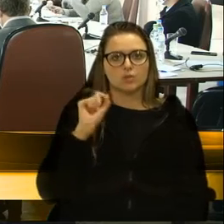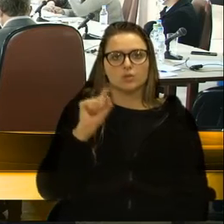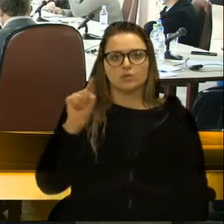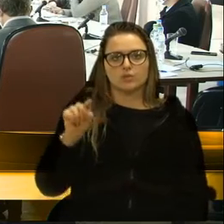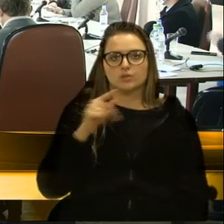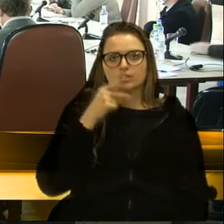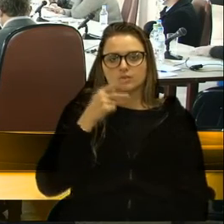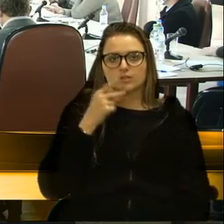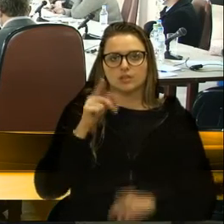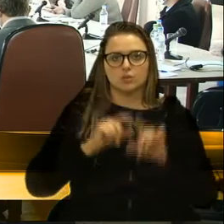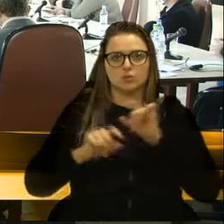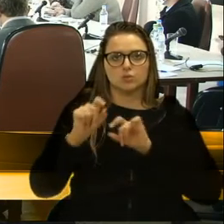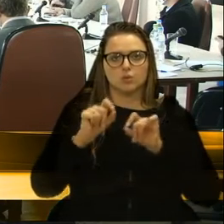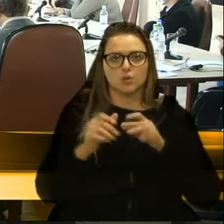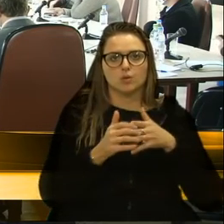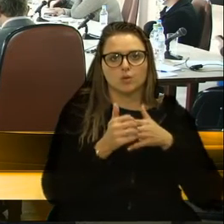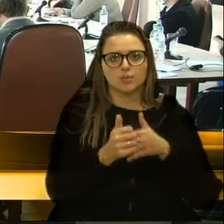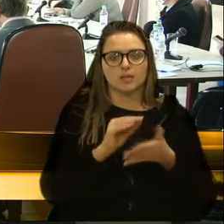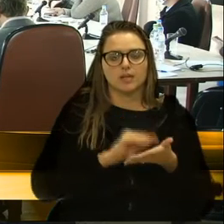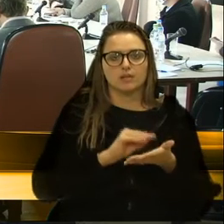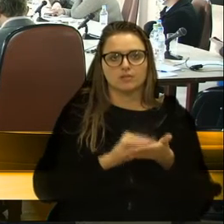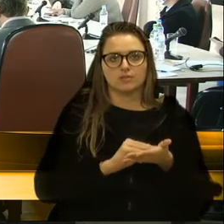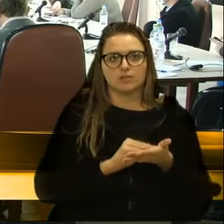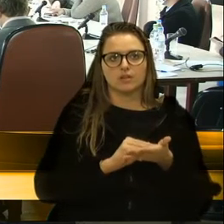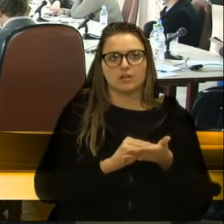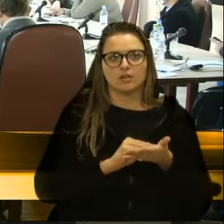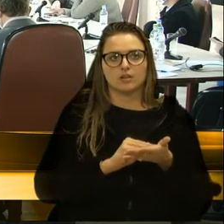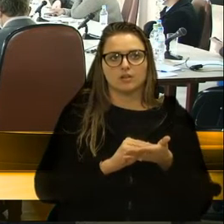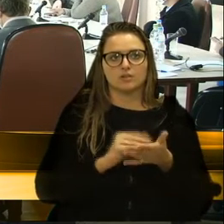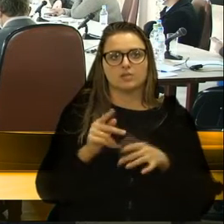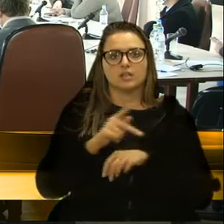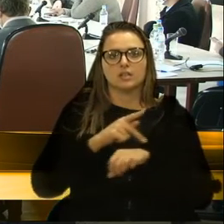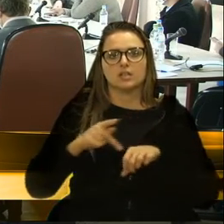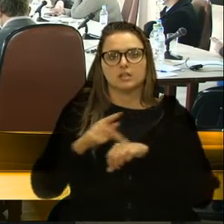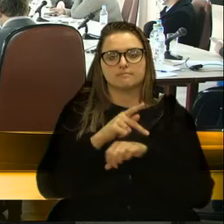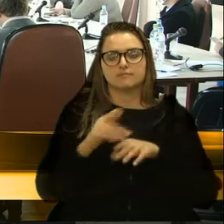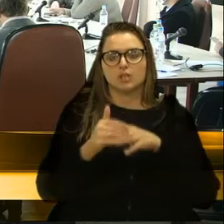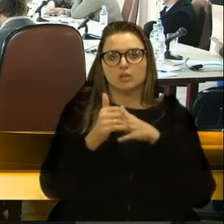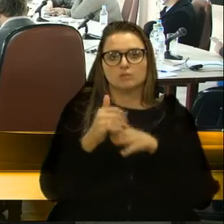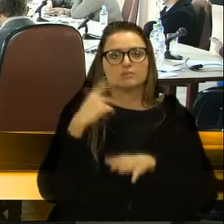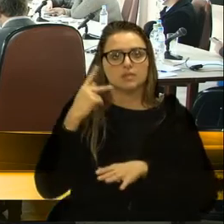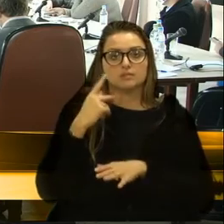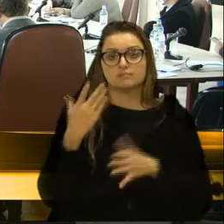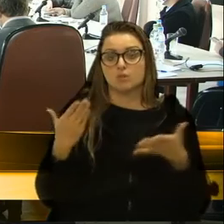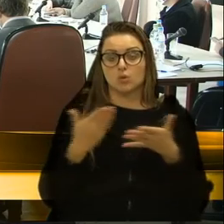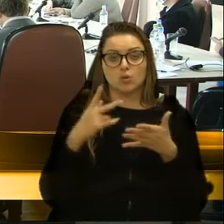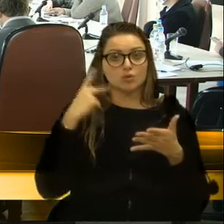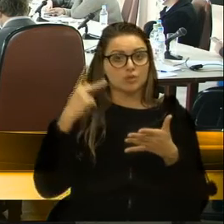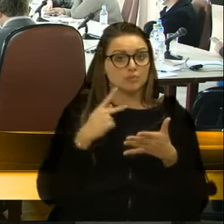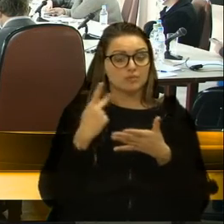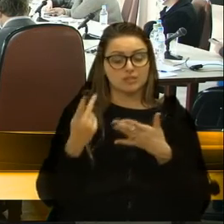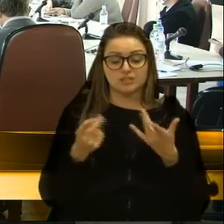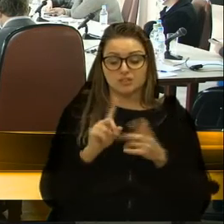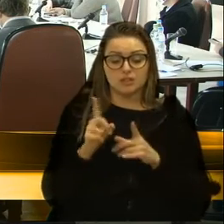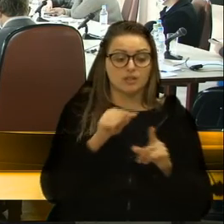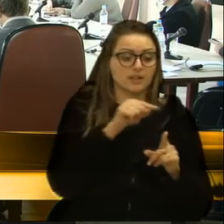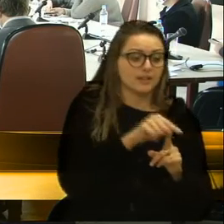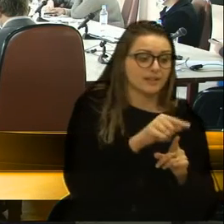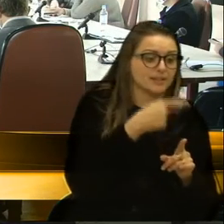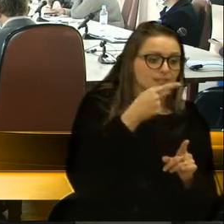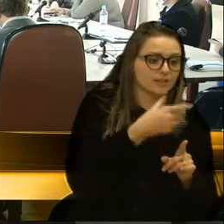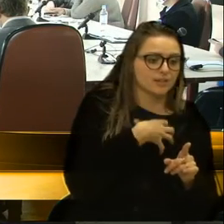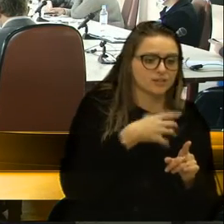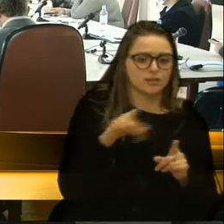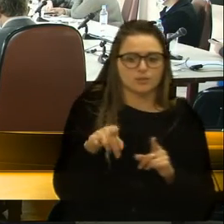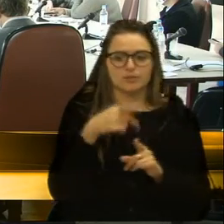da desorientação do nosso do país, é o que eu falei. Os políticos hoje falam tudo, um fala uma coisa, fala outra.